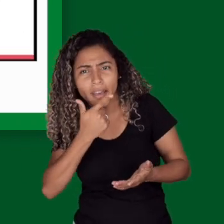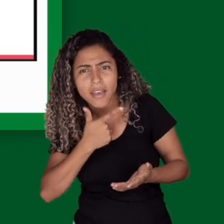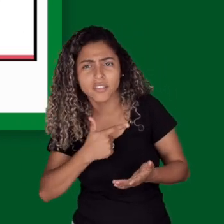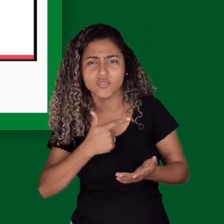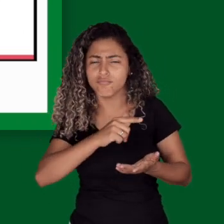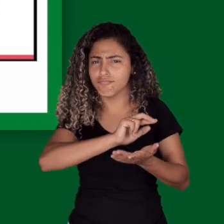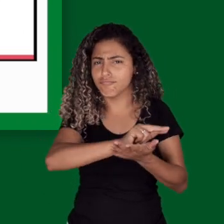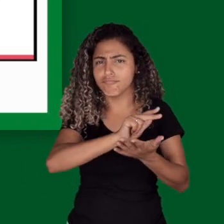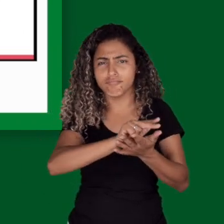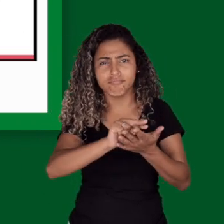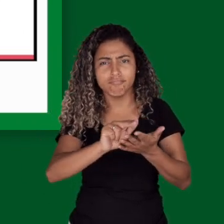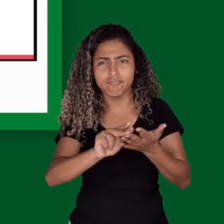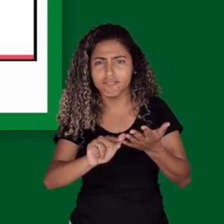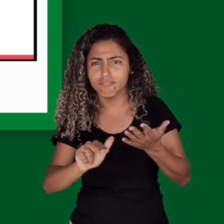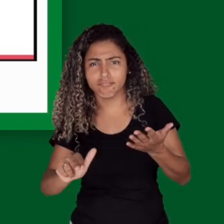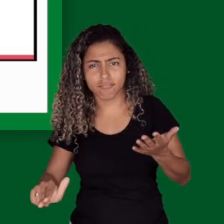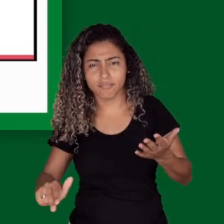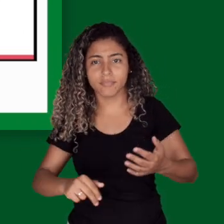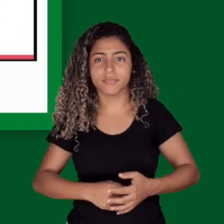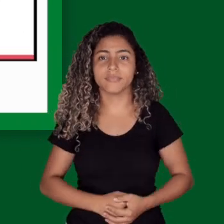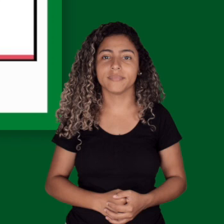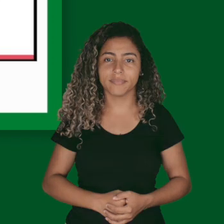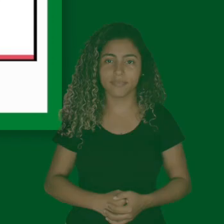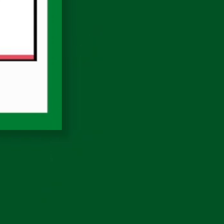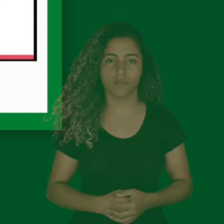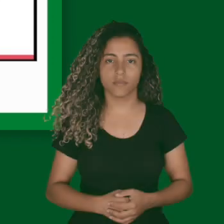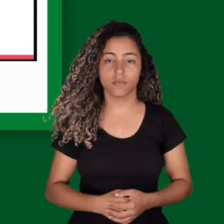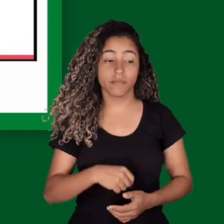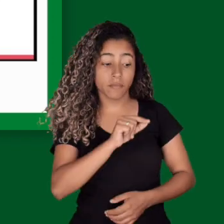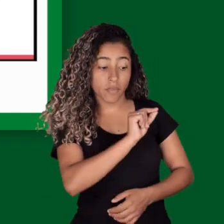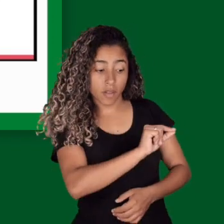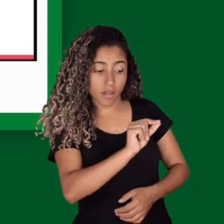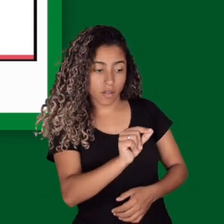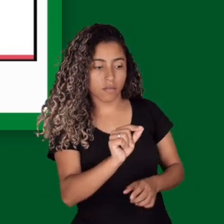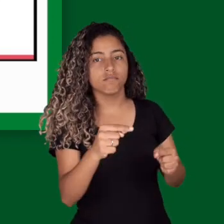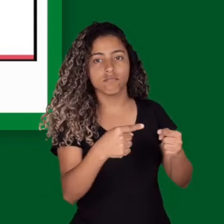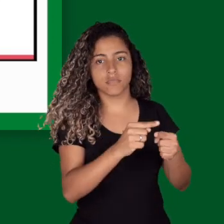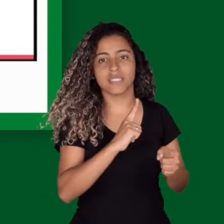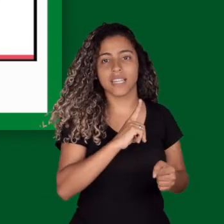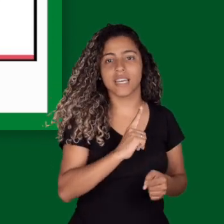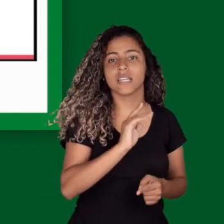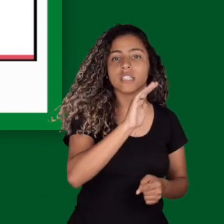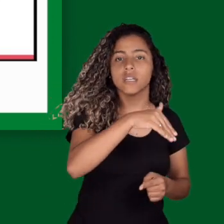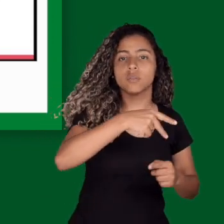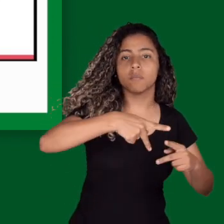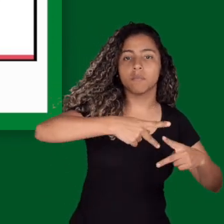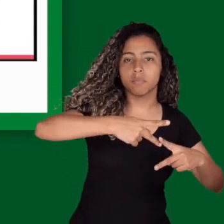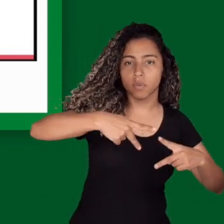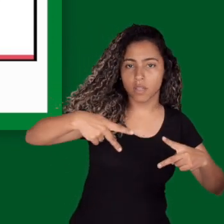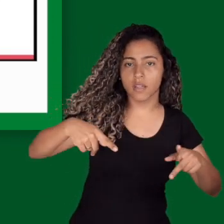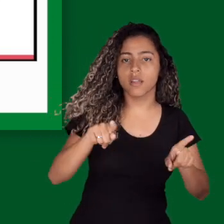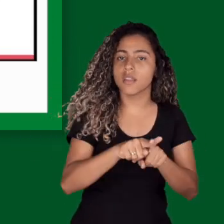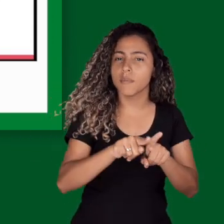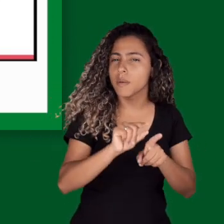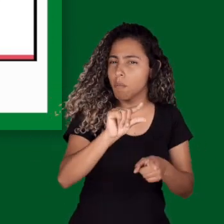semente de girassol. Então, esses alimentos aqui são fonte de proteína e também tem um pouco de gordura, mas